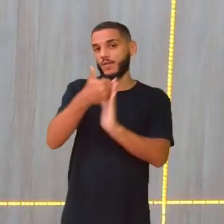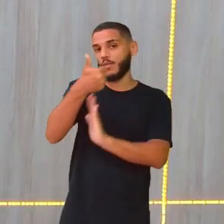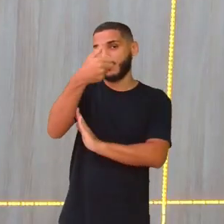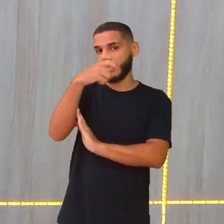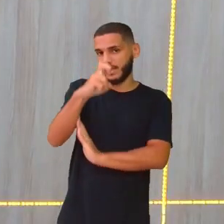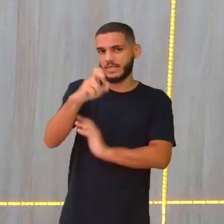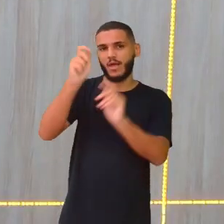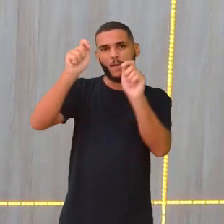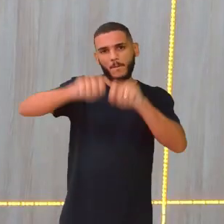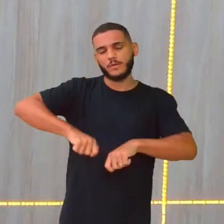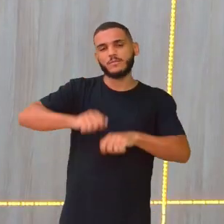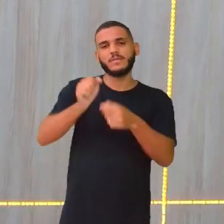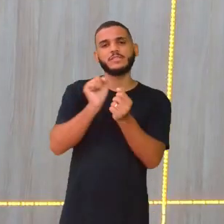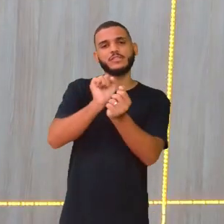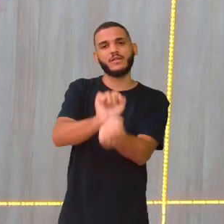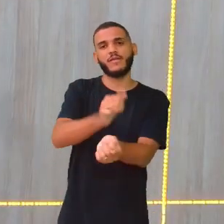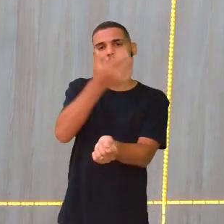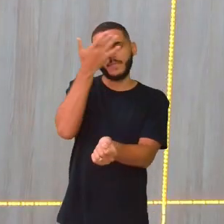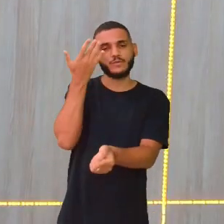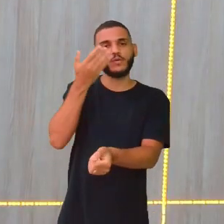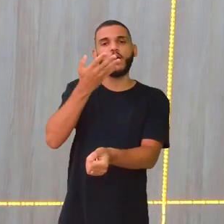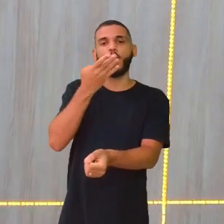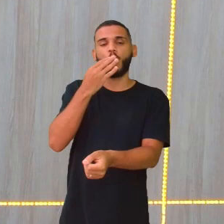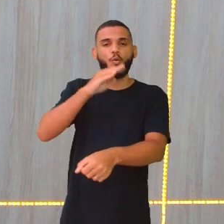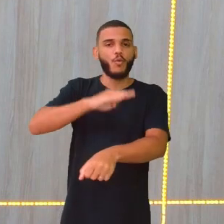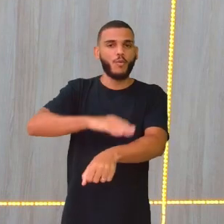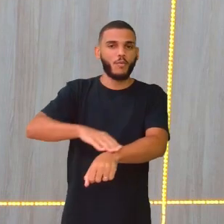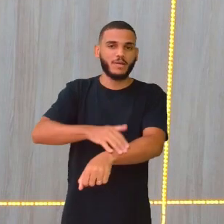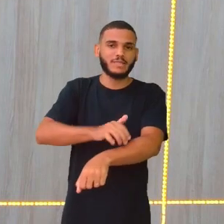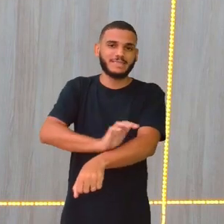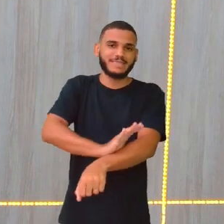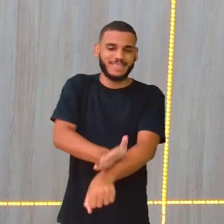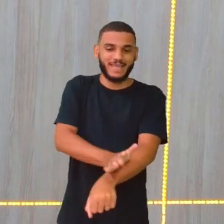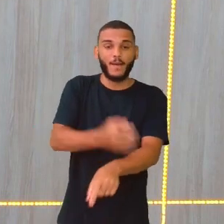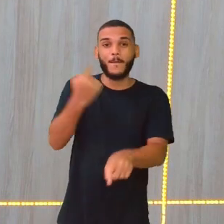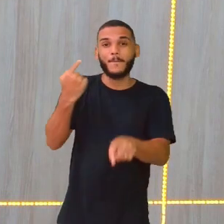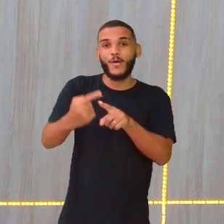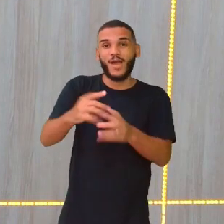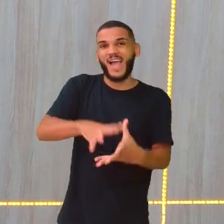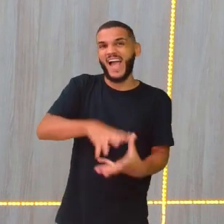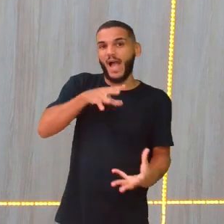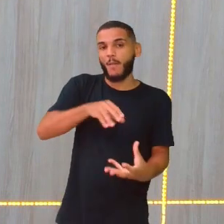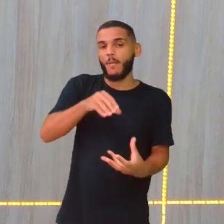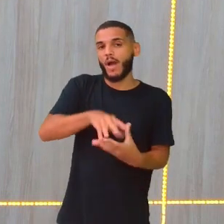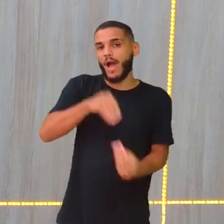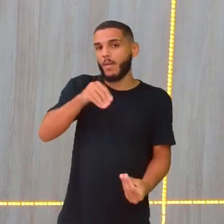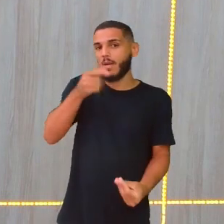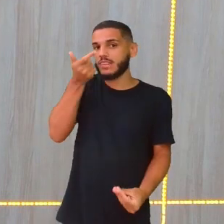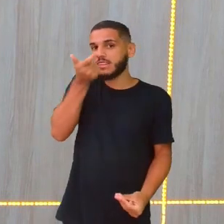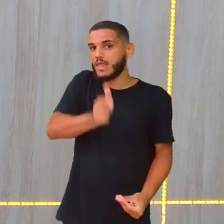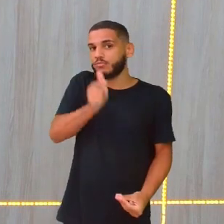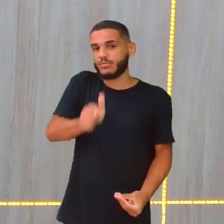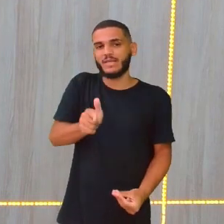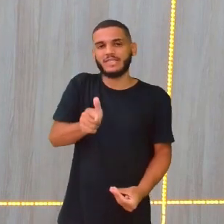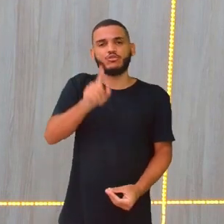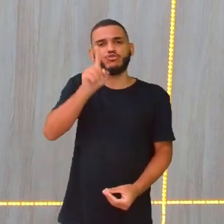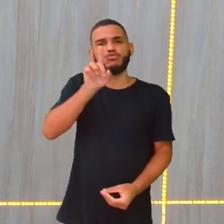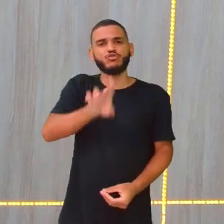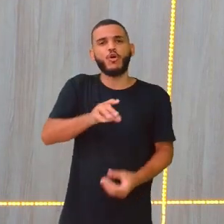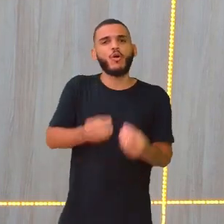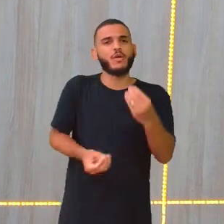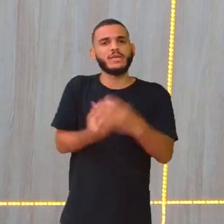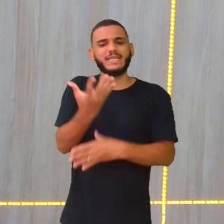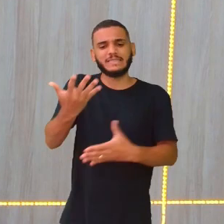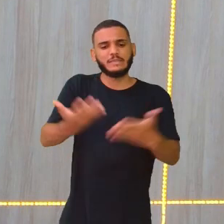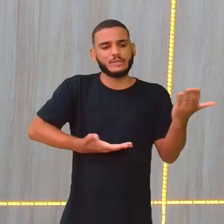que podia-se escravizar pessoas negras porque essas não tinham alma. Essas eram corpos feitos para servir. E